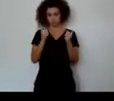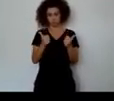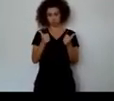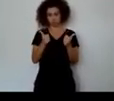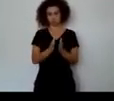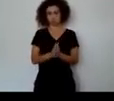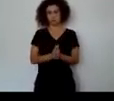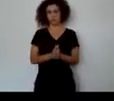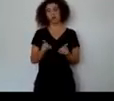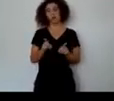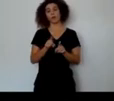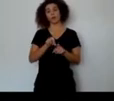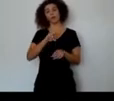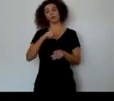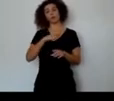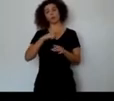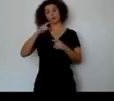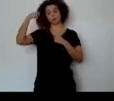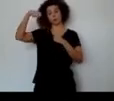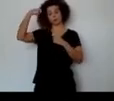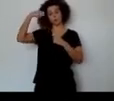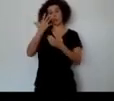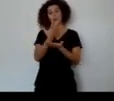a Pode ser. gravação do vídeo,